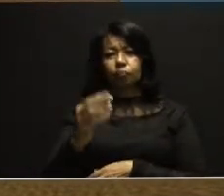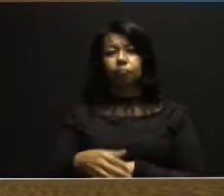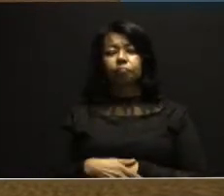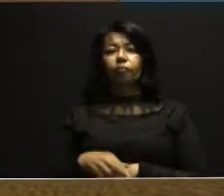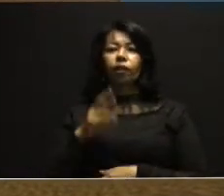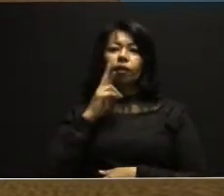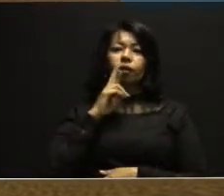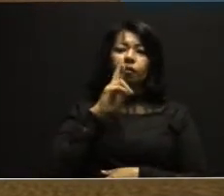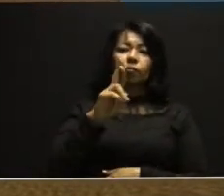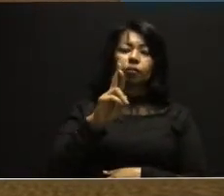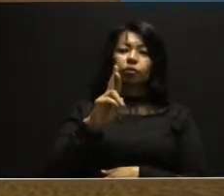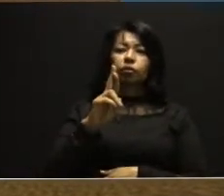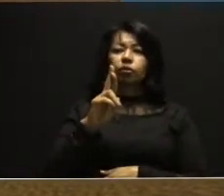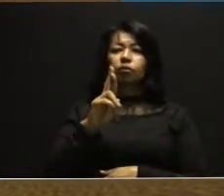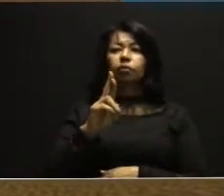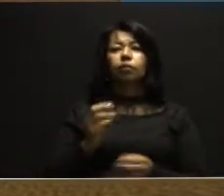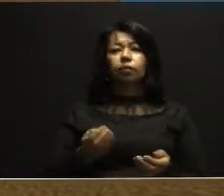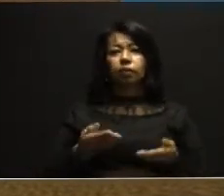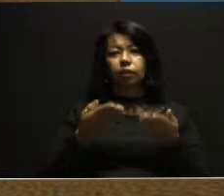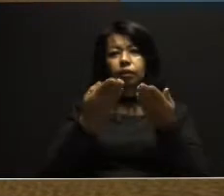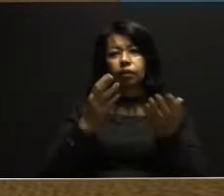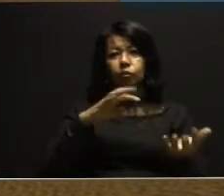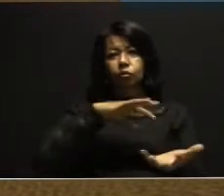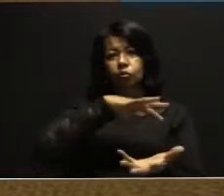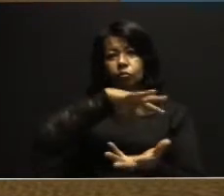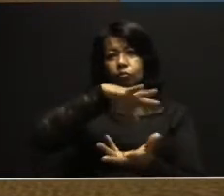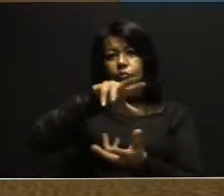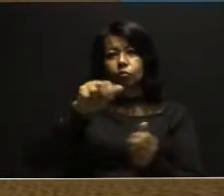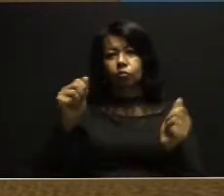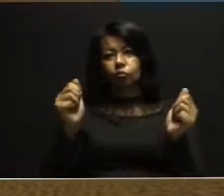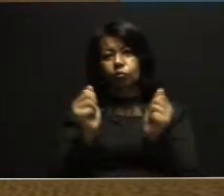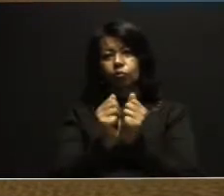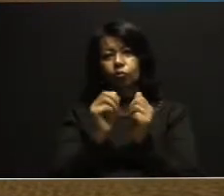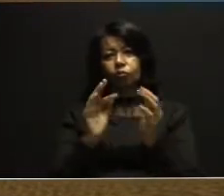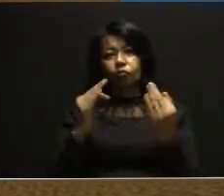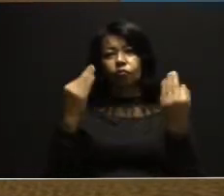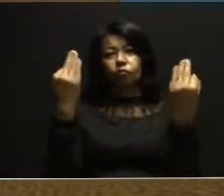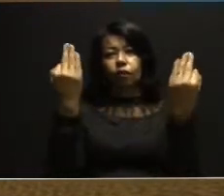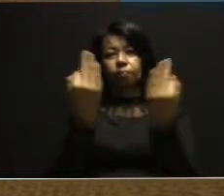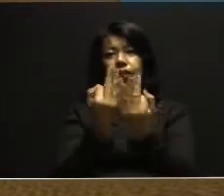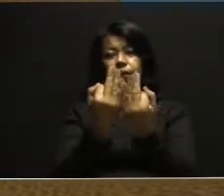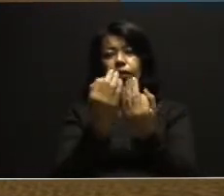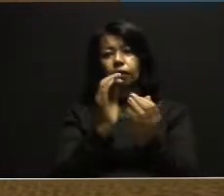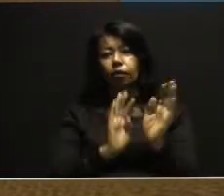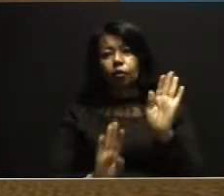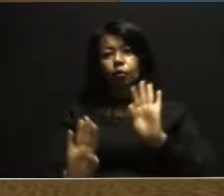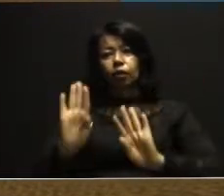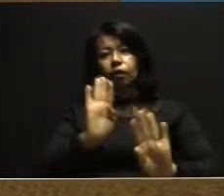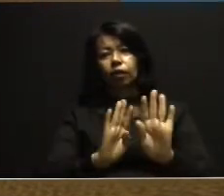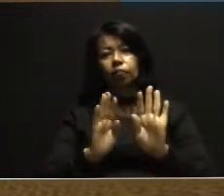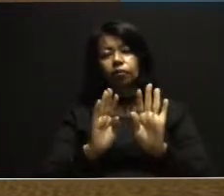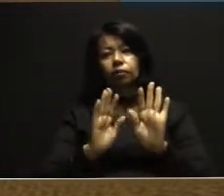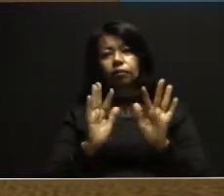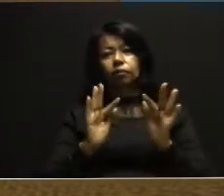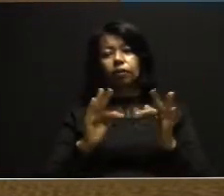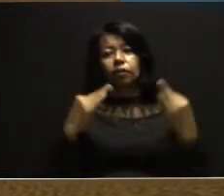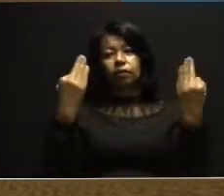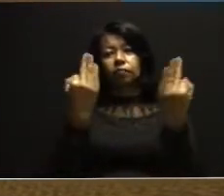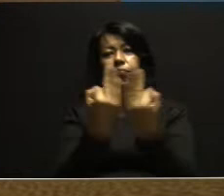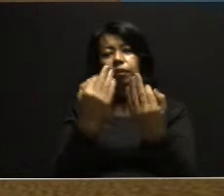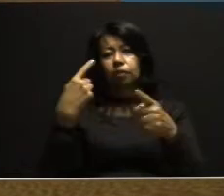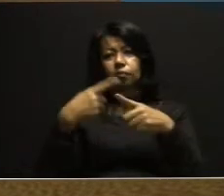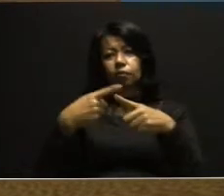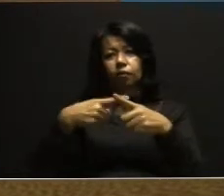responde: deixemos um mundo com famílias. Cuidemos das famílias, porque